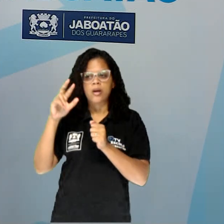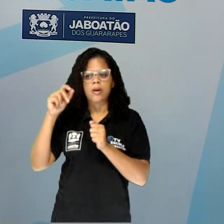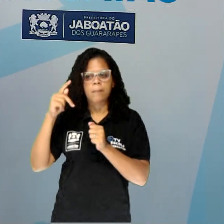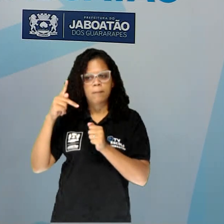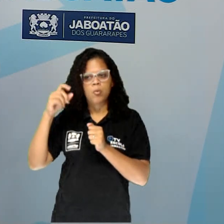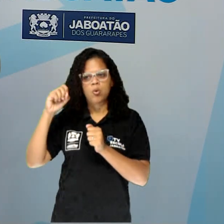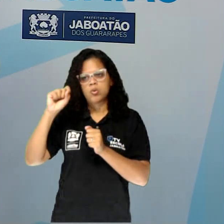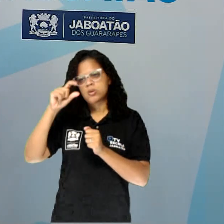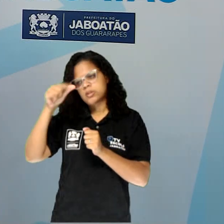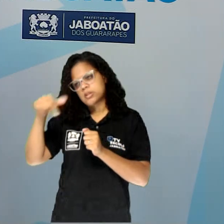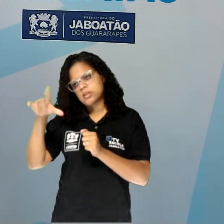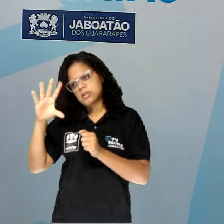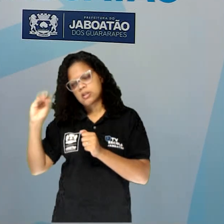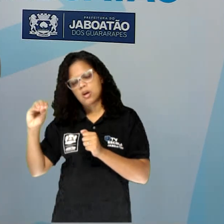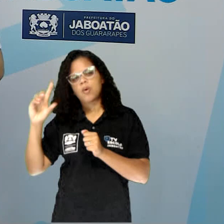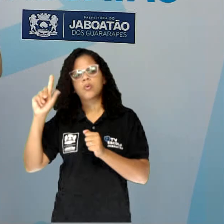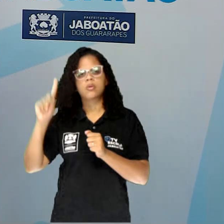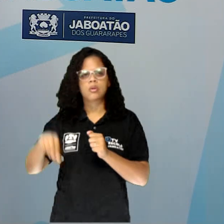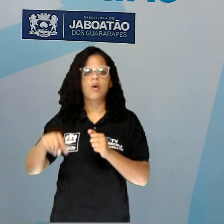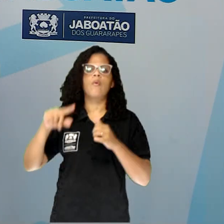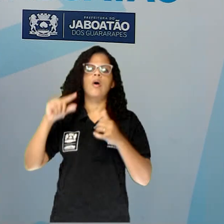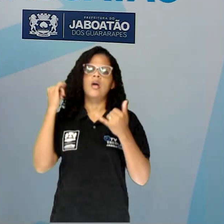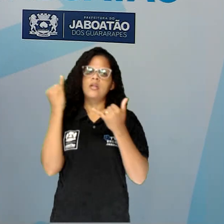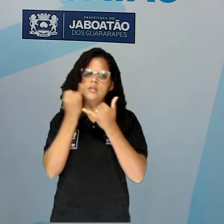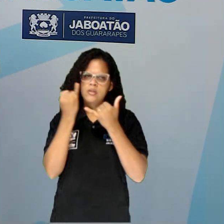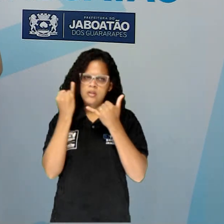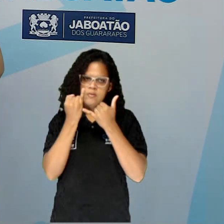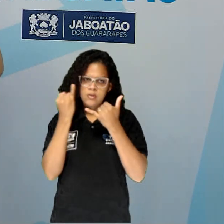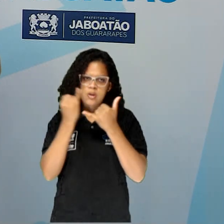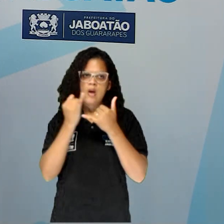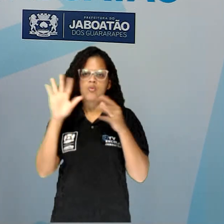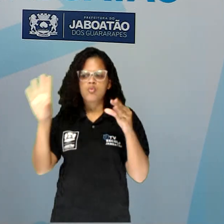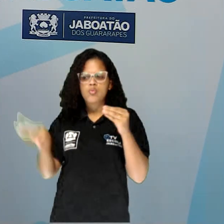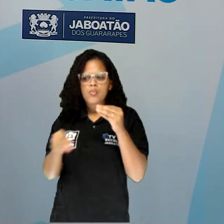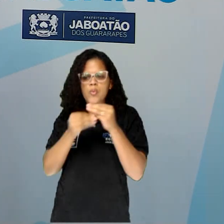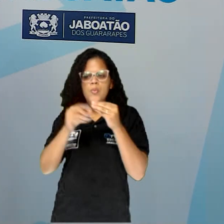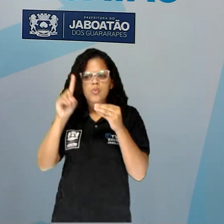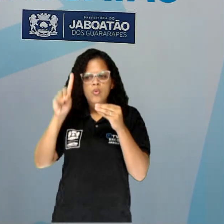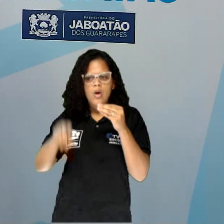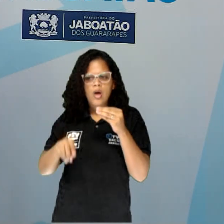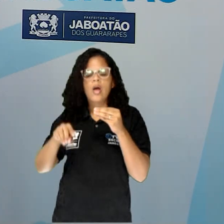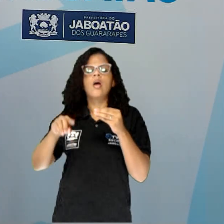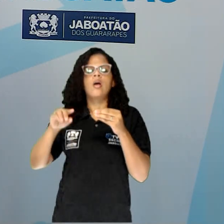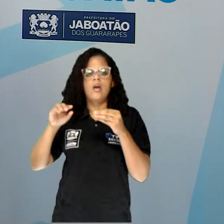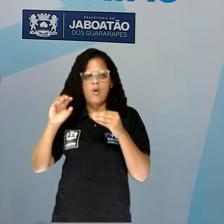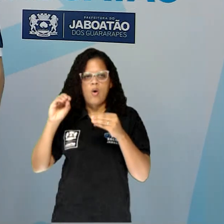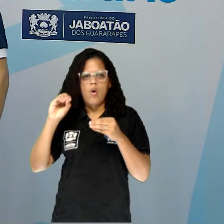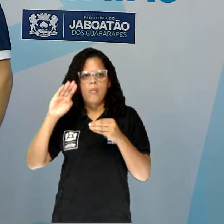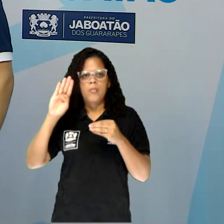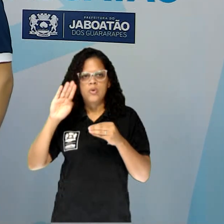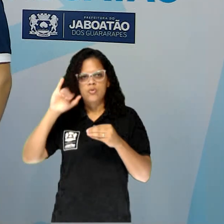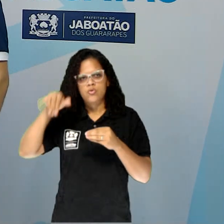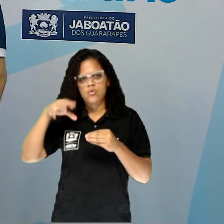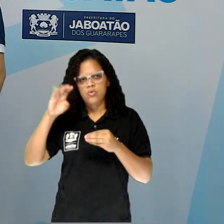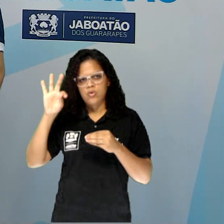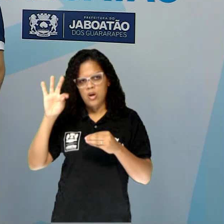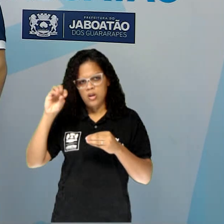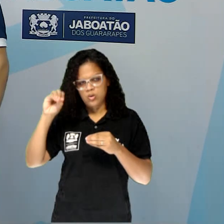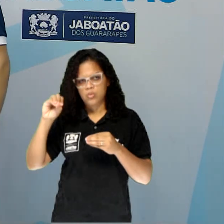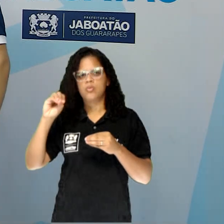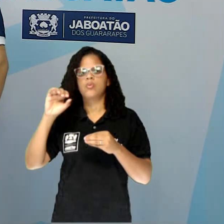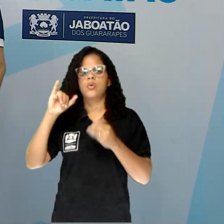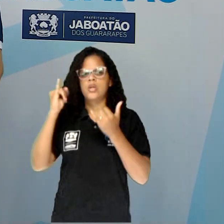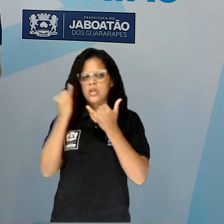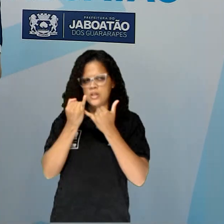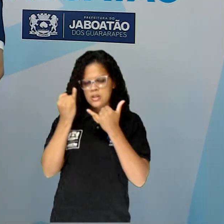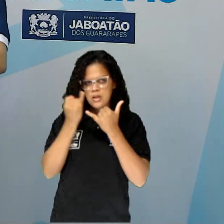verbo é transitivo indireto e o seu complemento é o objeto indireto. Observando o nosso item, a gente